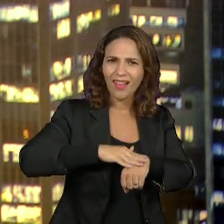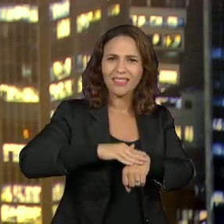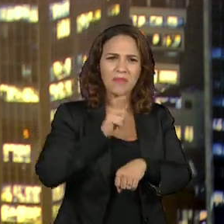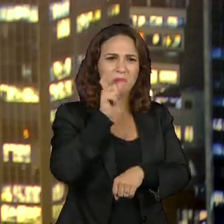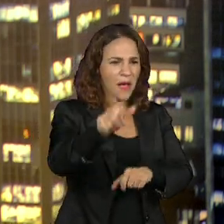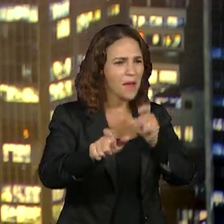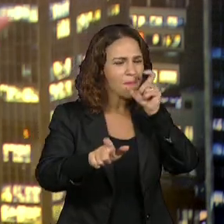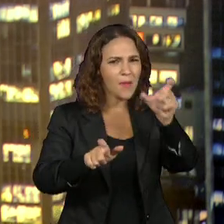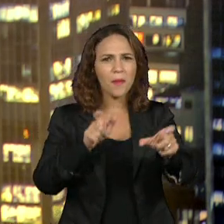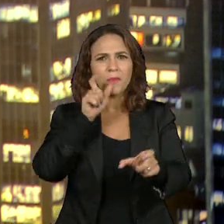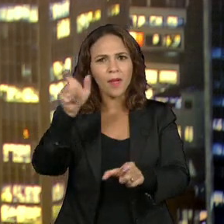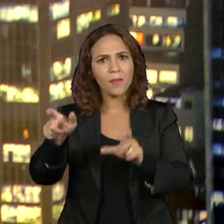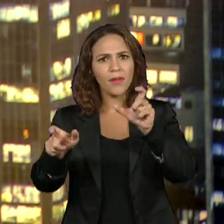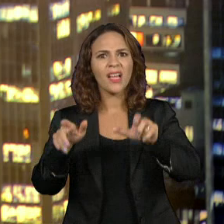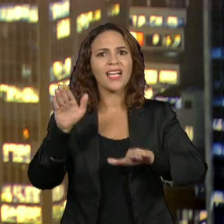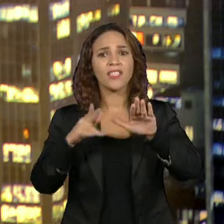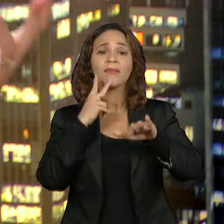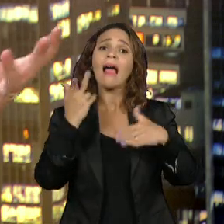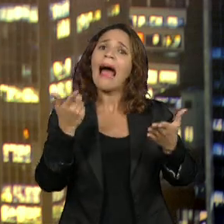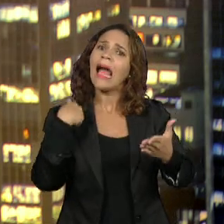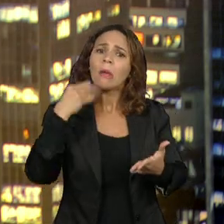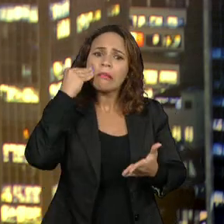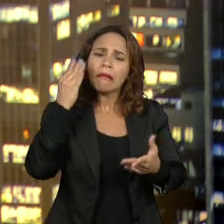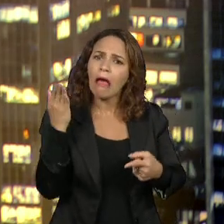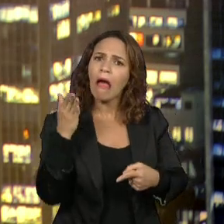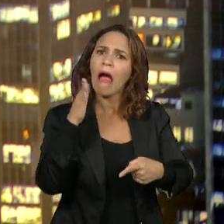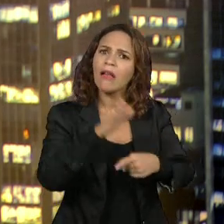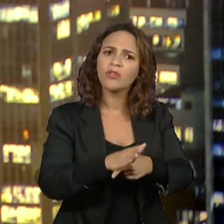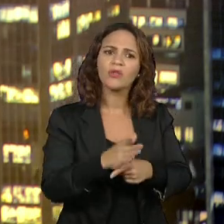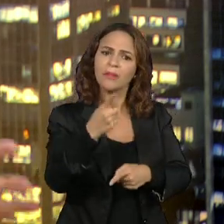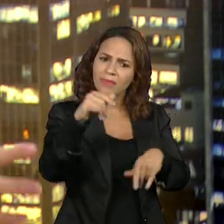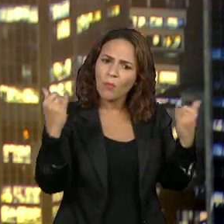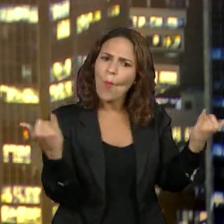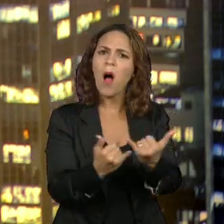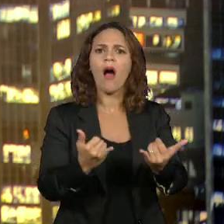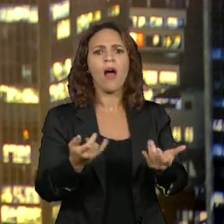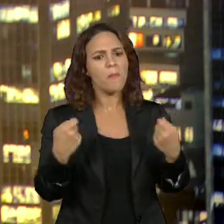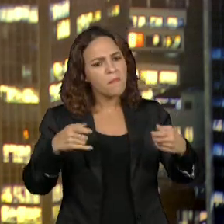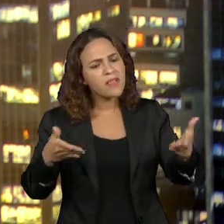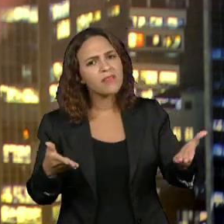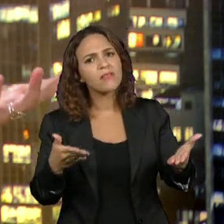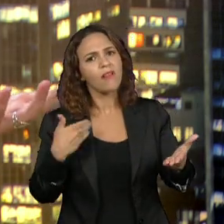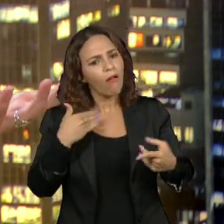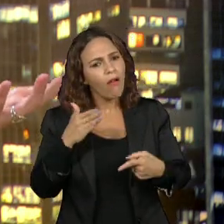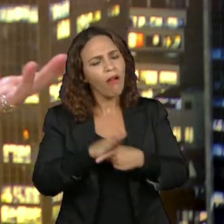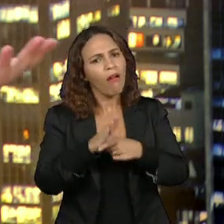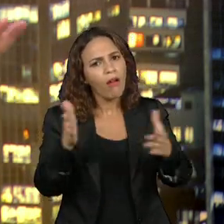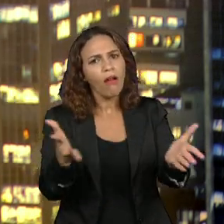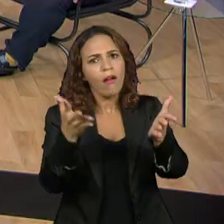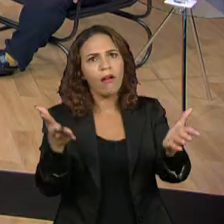atitudes aí, e muitas vezes dizendo assim, é para ajudar, então você tem que perder peso, é para o seu bem.